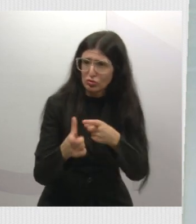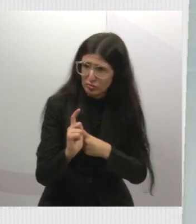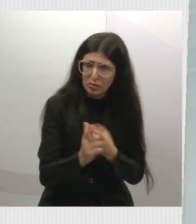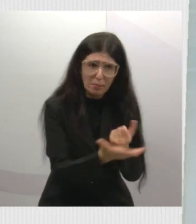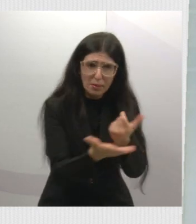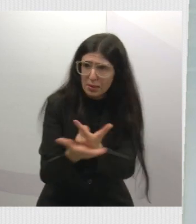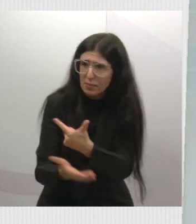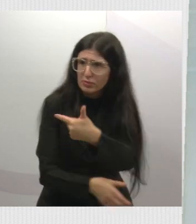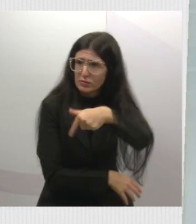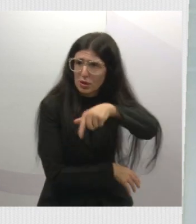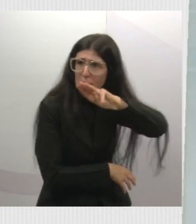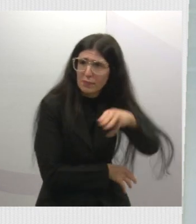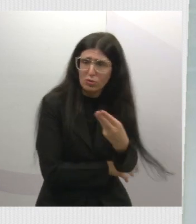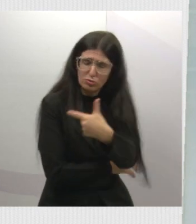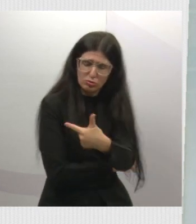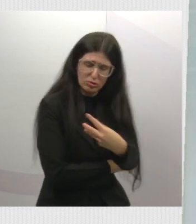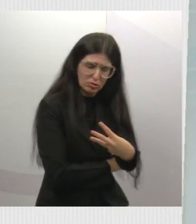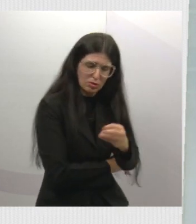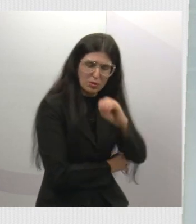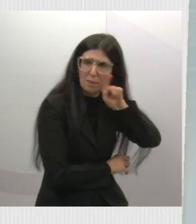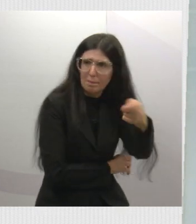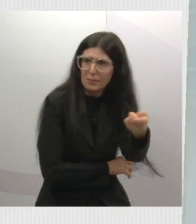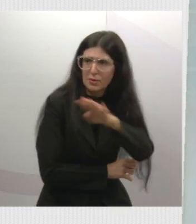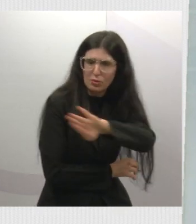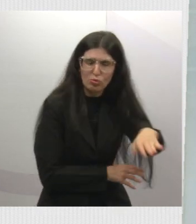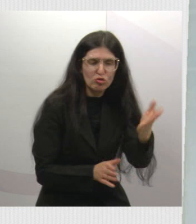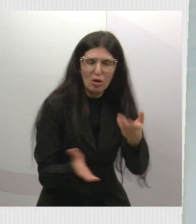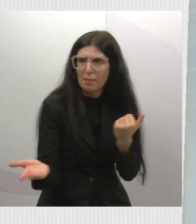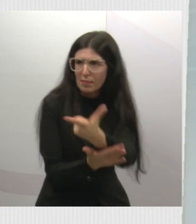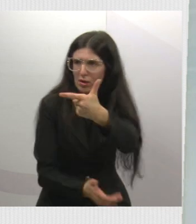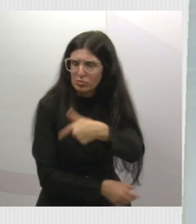27.230, e liquidado até o primeiro quadrimestre,